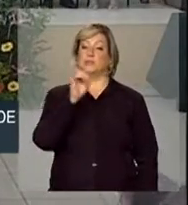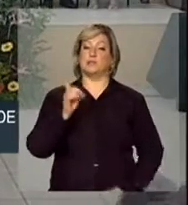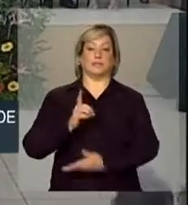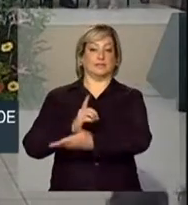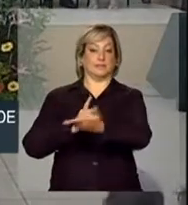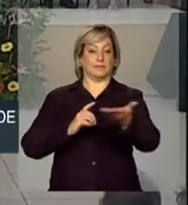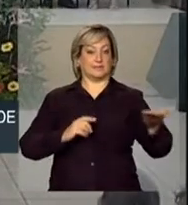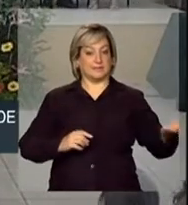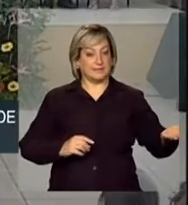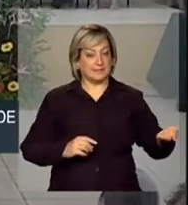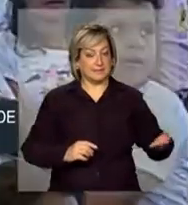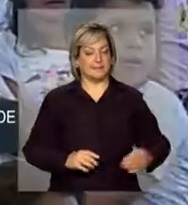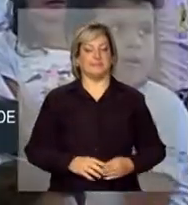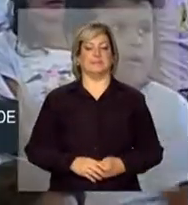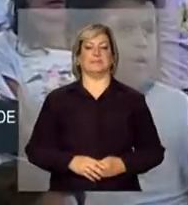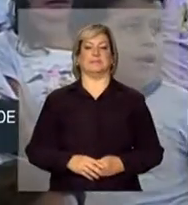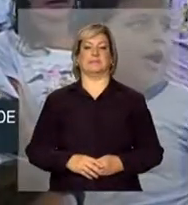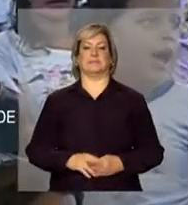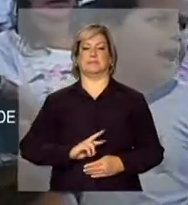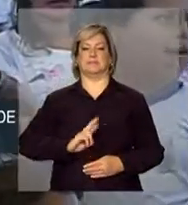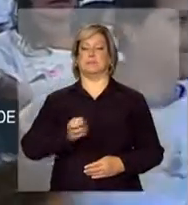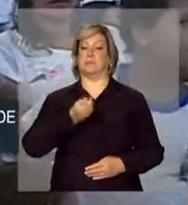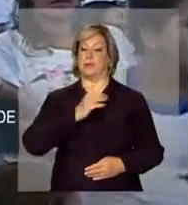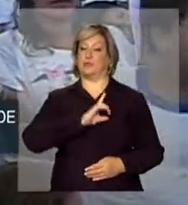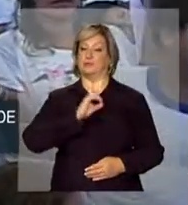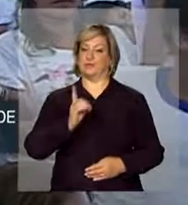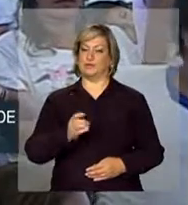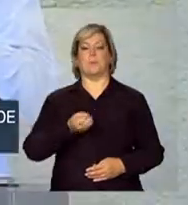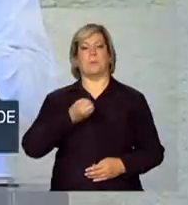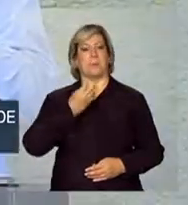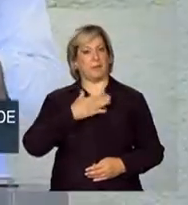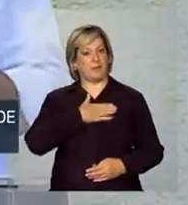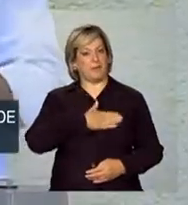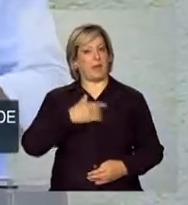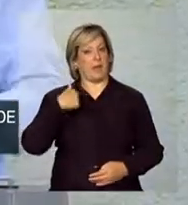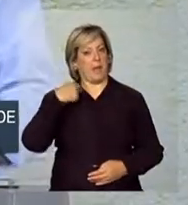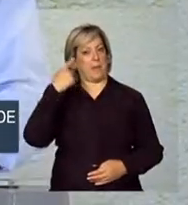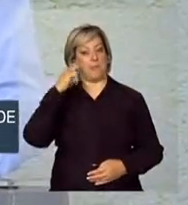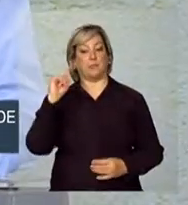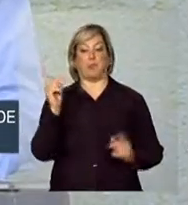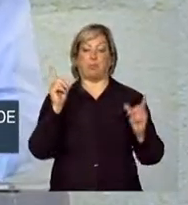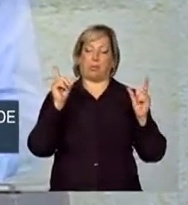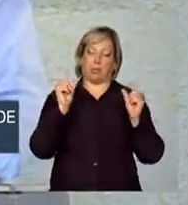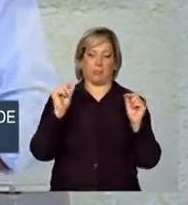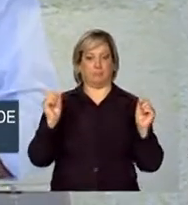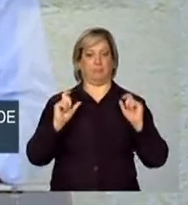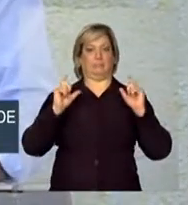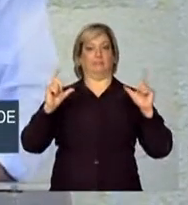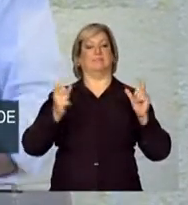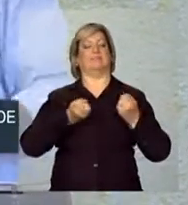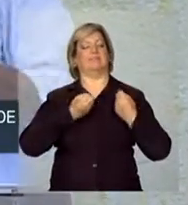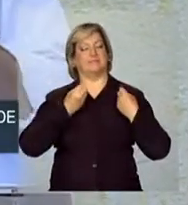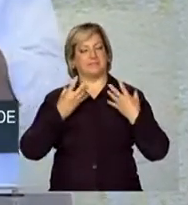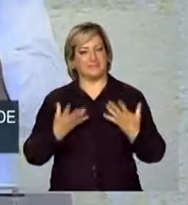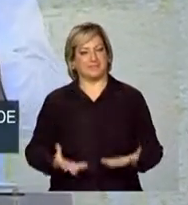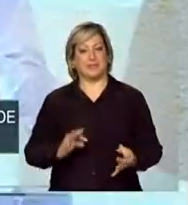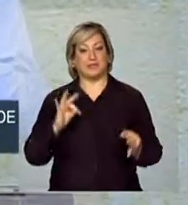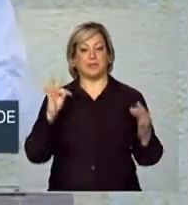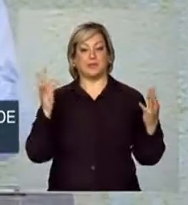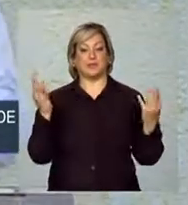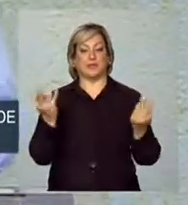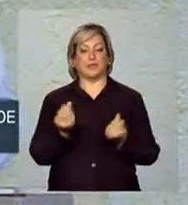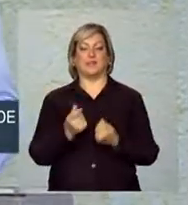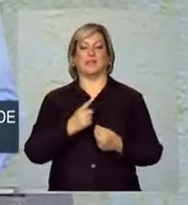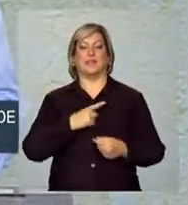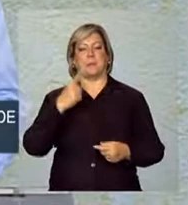pessoal Ah bom pensei que ninguém tinha acordado ainda tava todo mundo